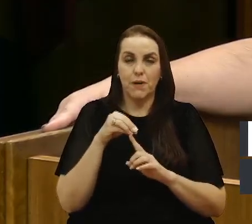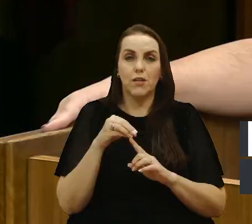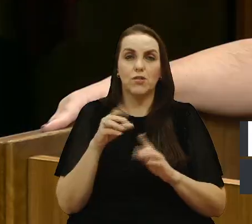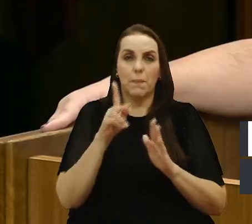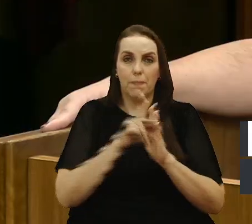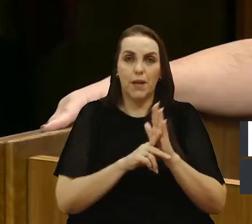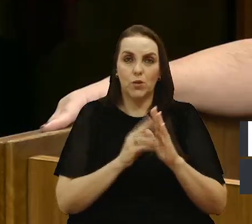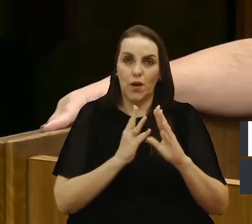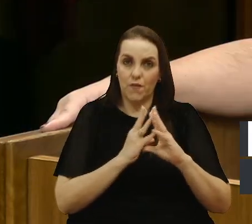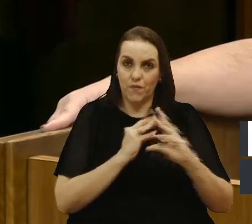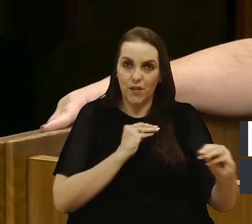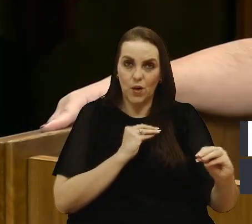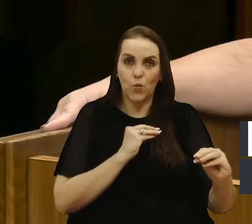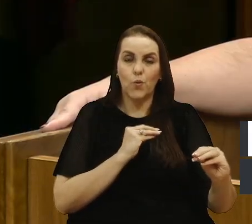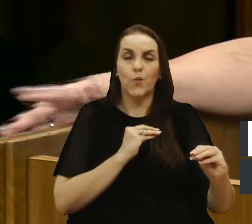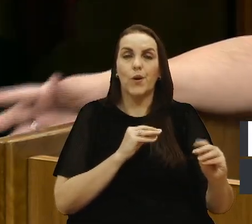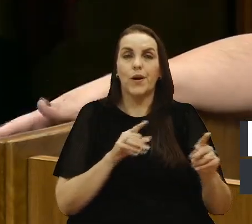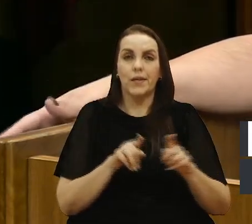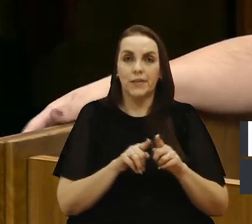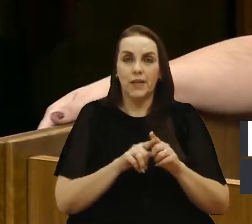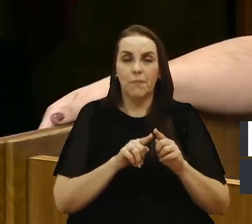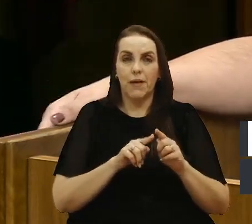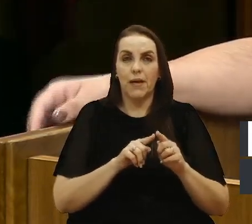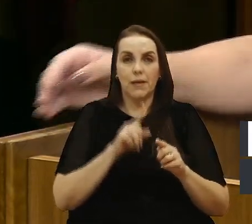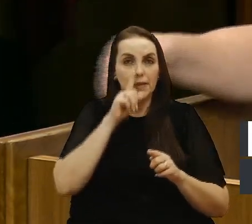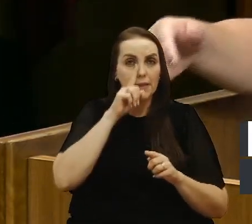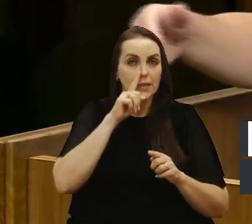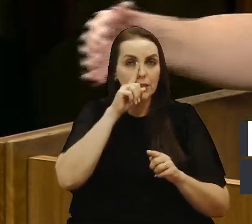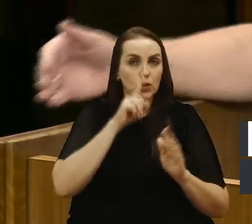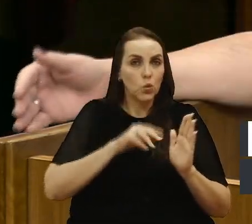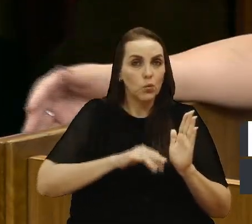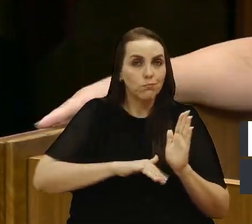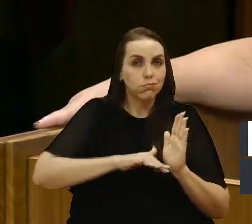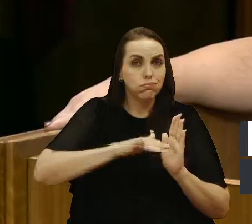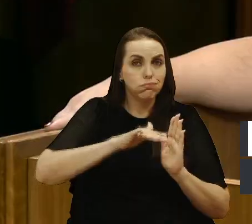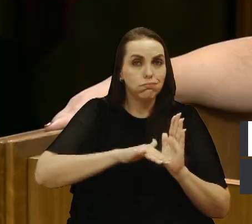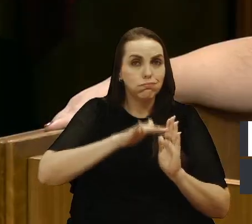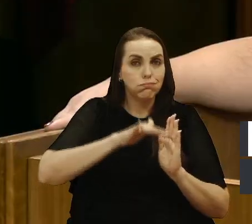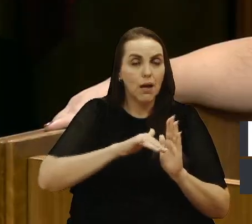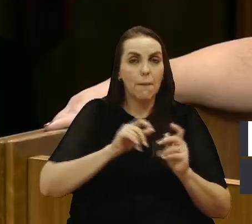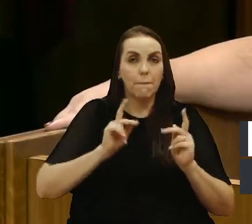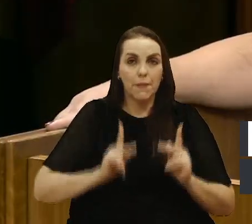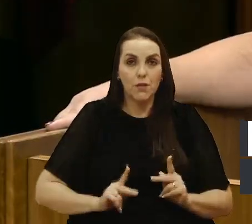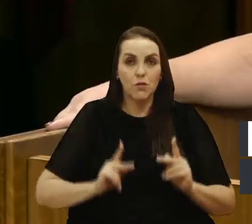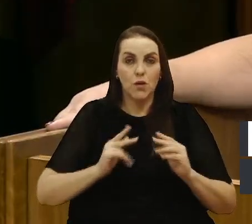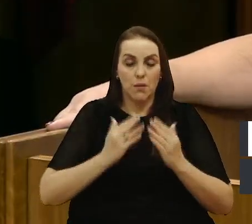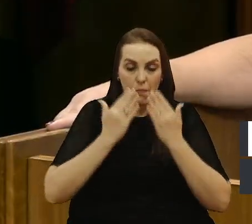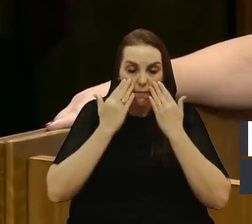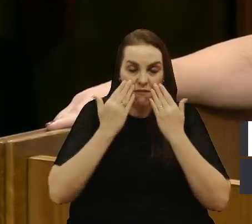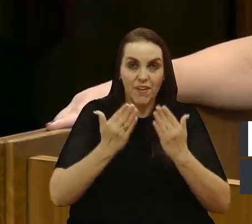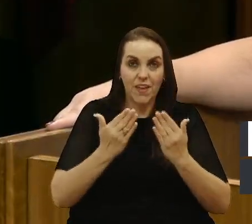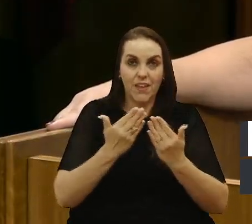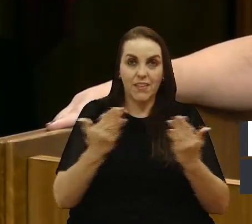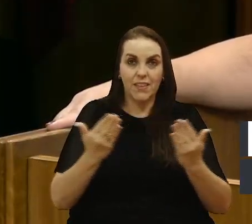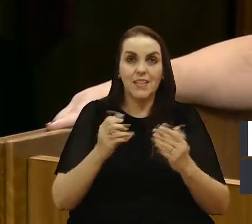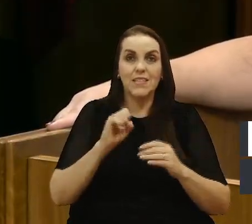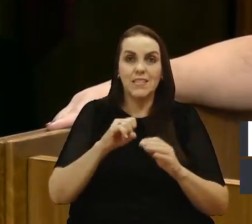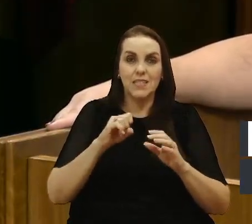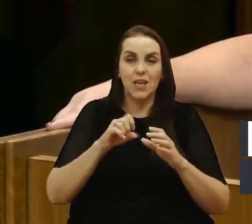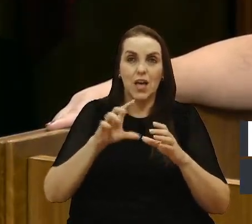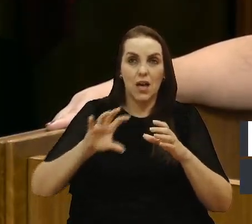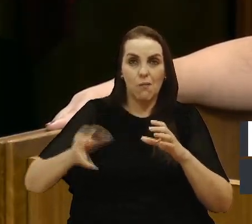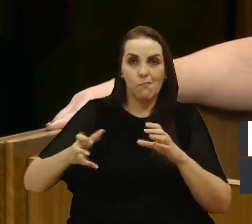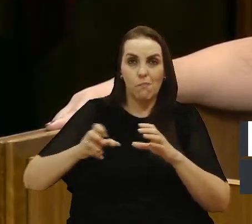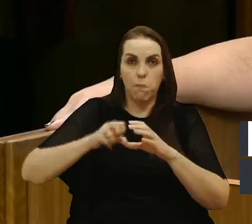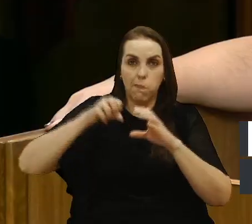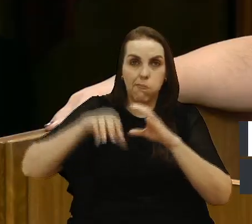evacuação, de nível de risco, até mesmo as pessoas que moram de frente para ela, se for abertas as comportas de uma maneira